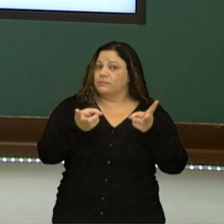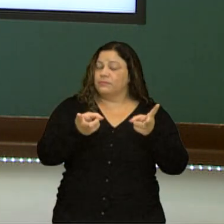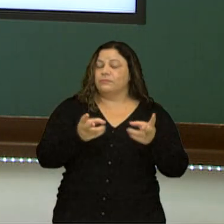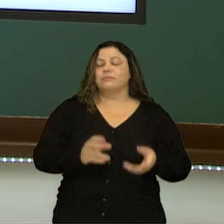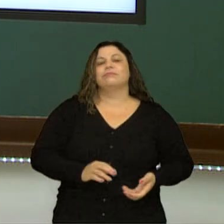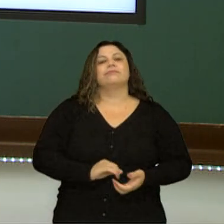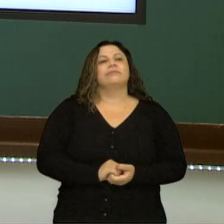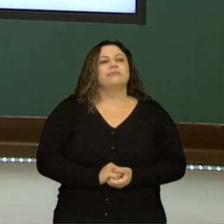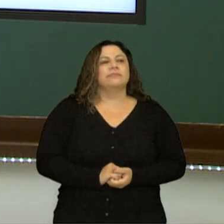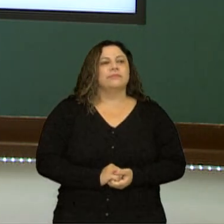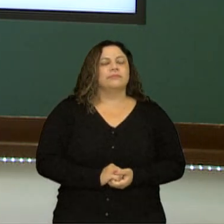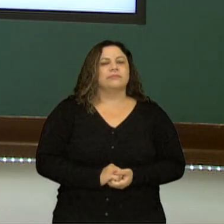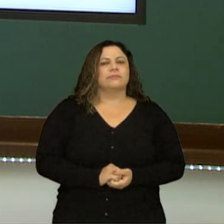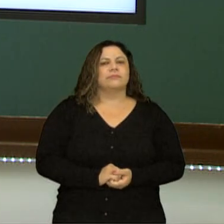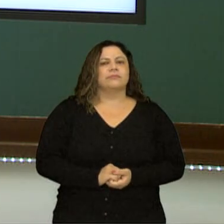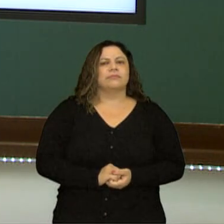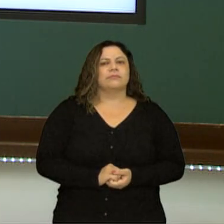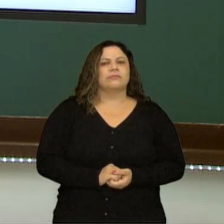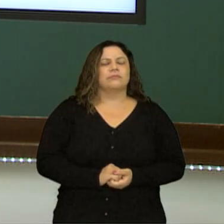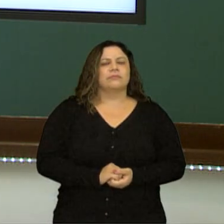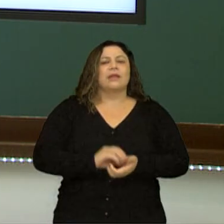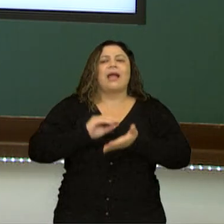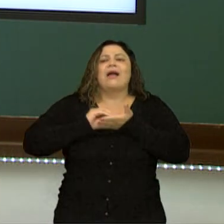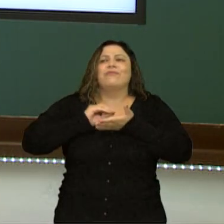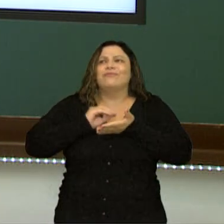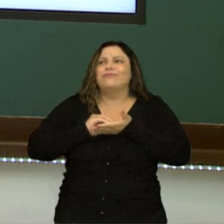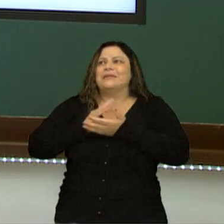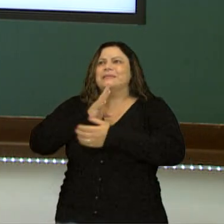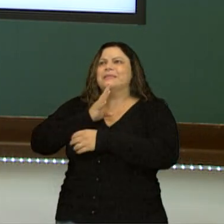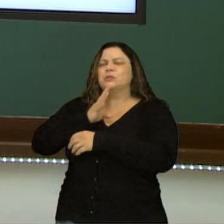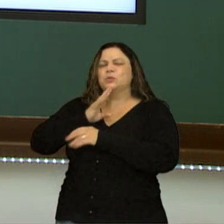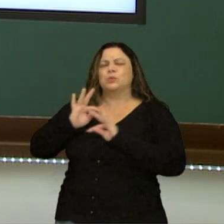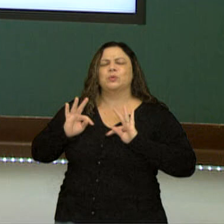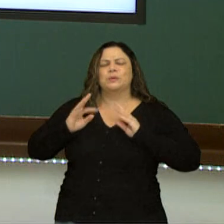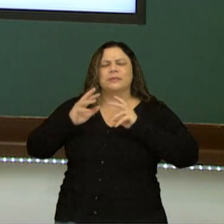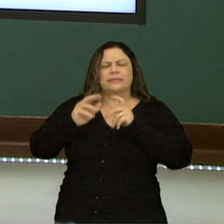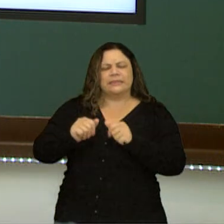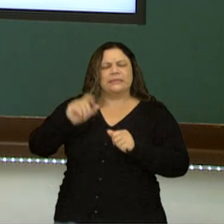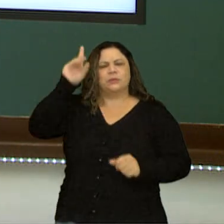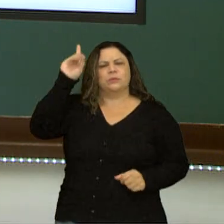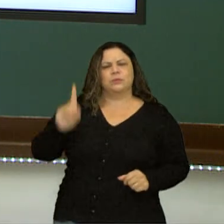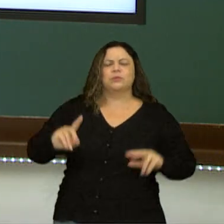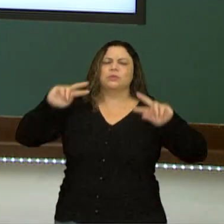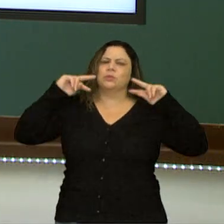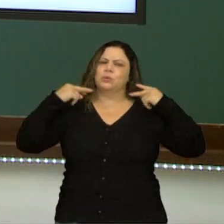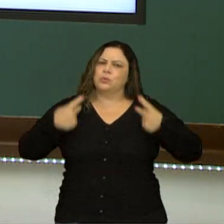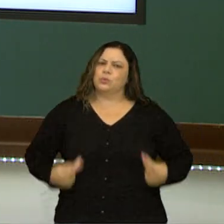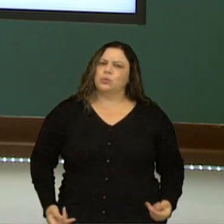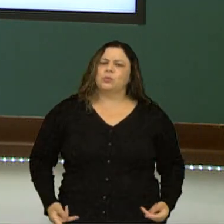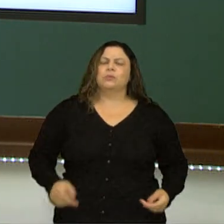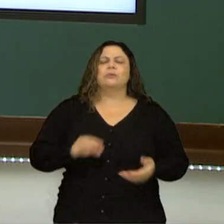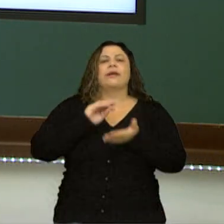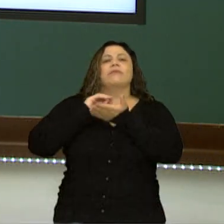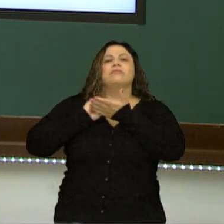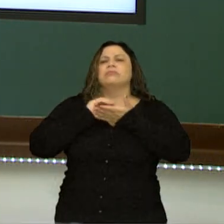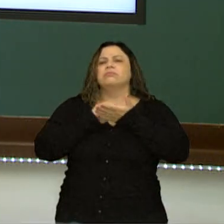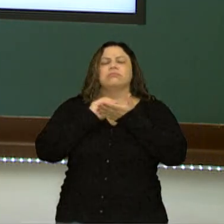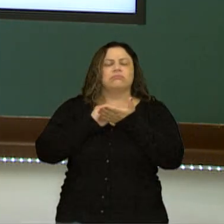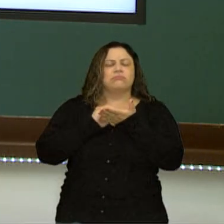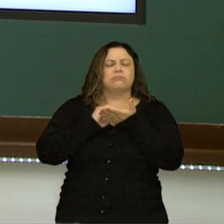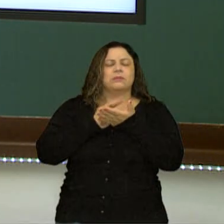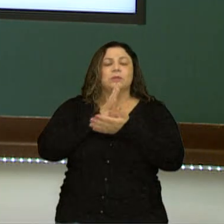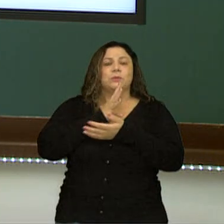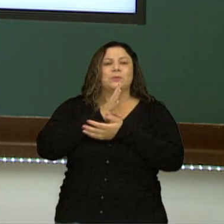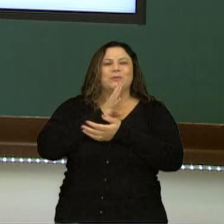só, que o desconhecimento, considerando que o desconhecimento e o desprezo dos direitos do homem, desconhecimento dos direitos do